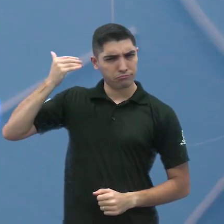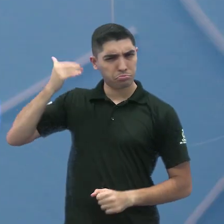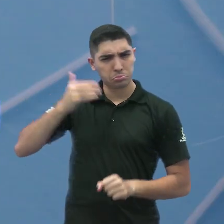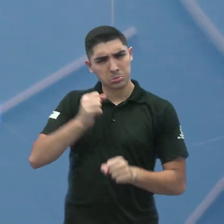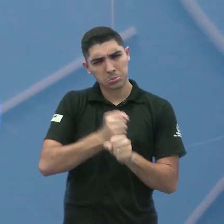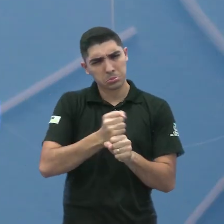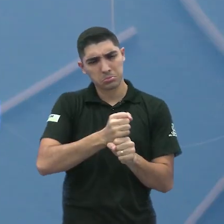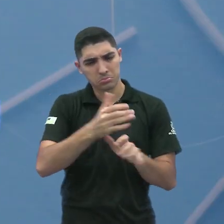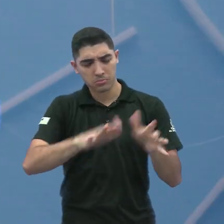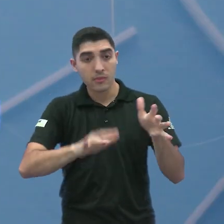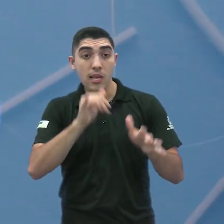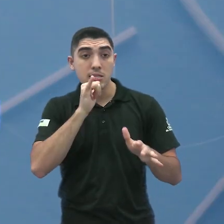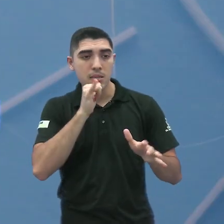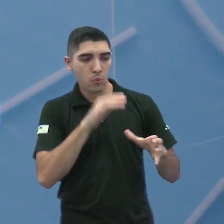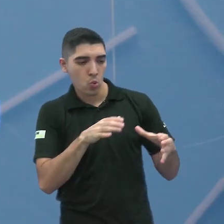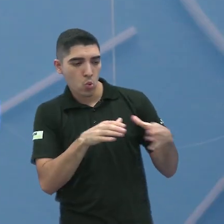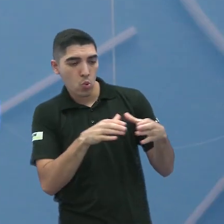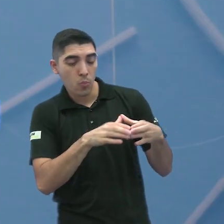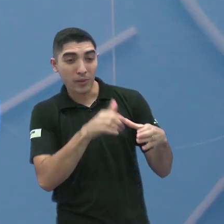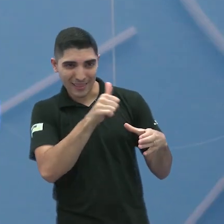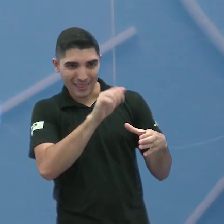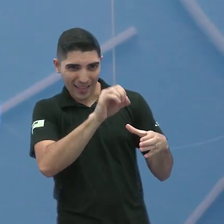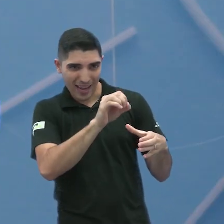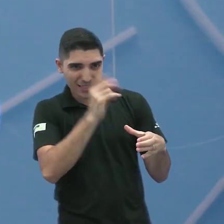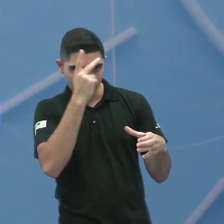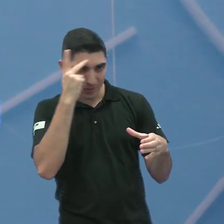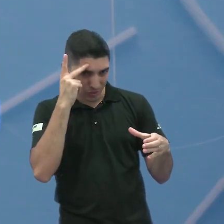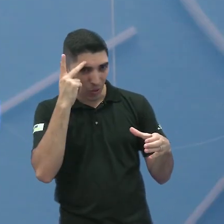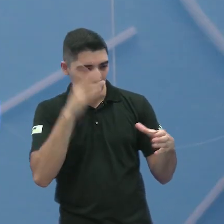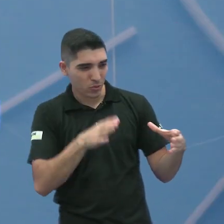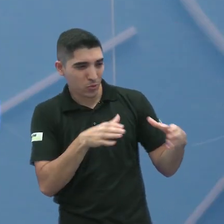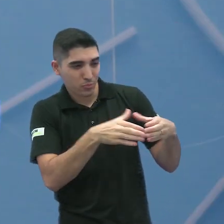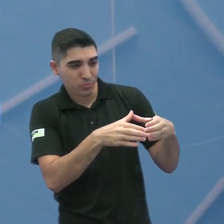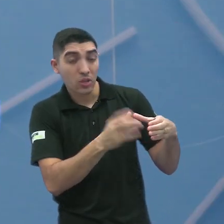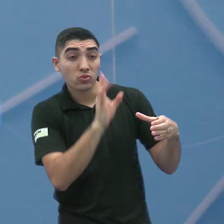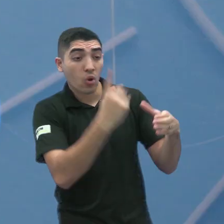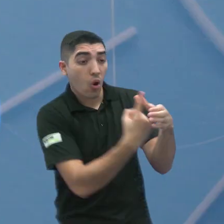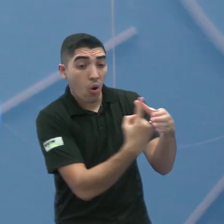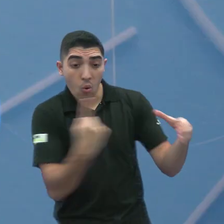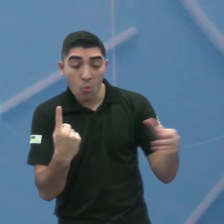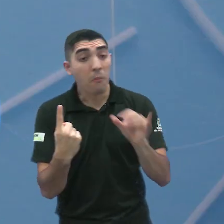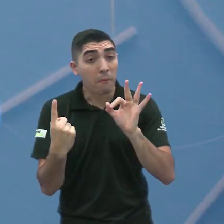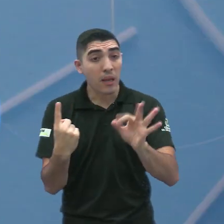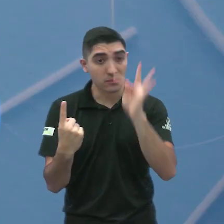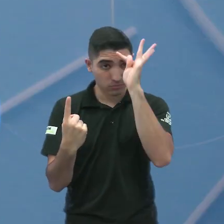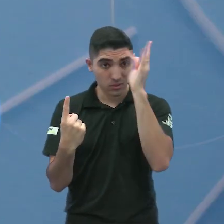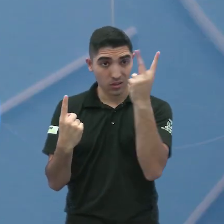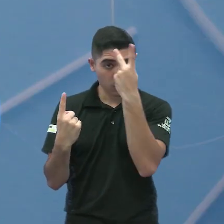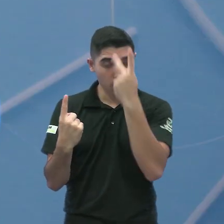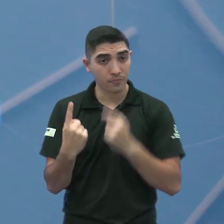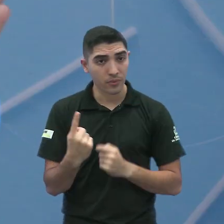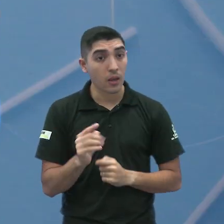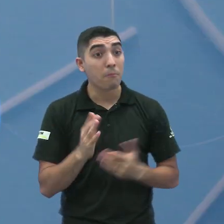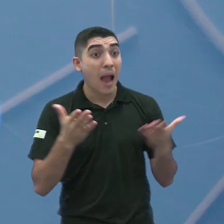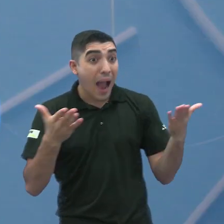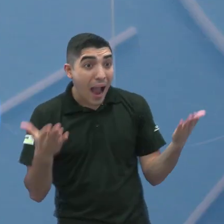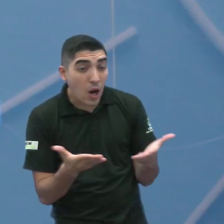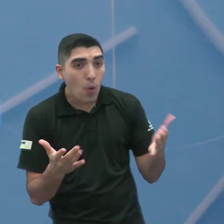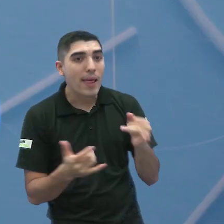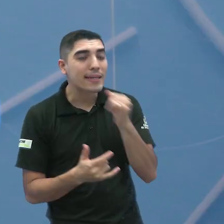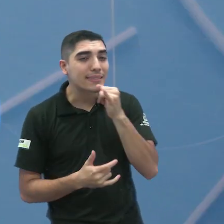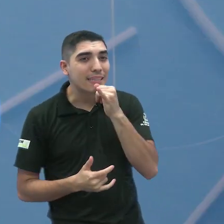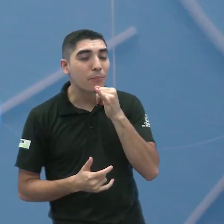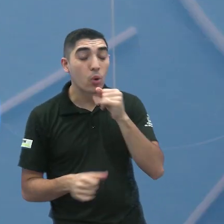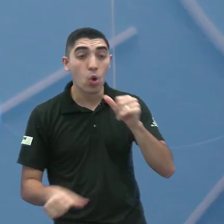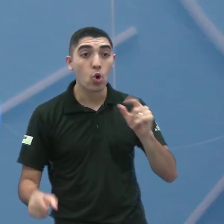de 10 que eu recebia com diagnóstico, eventualmente com tratamento, na minha avaliação, 1 era. Hoje, eu diria que isso está de 1 para 20.